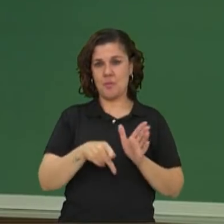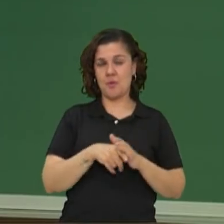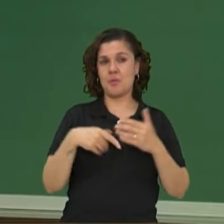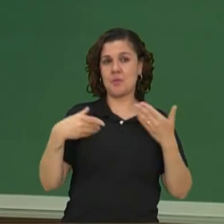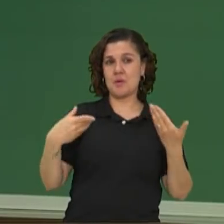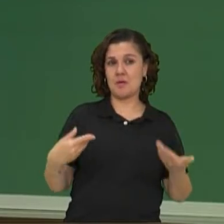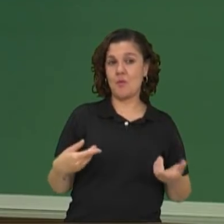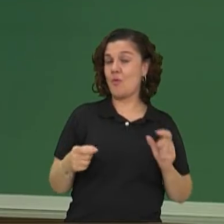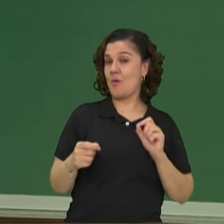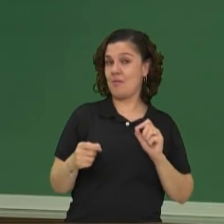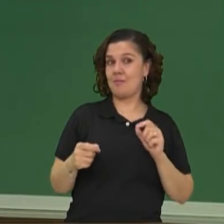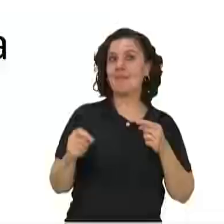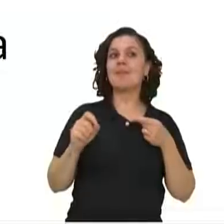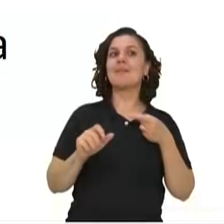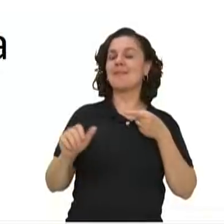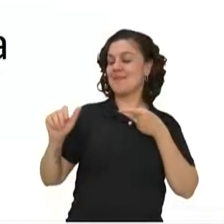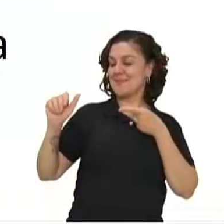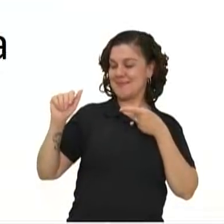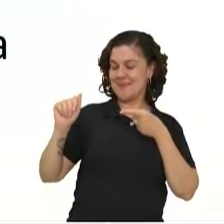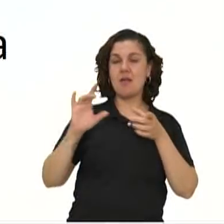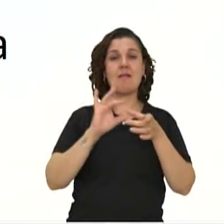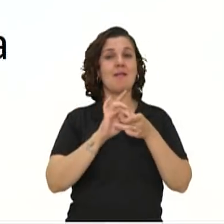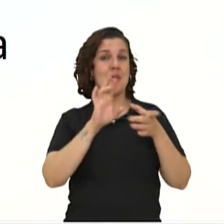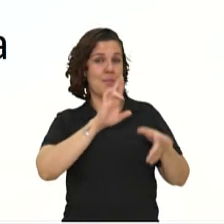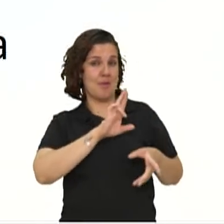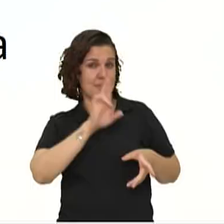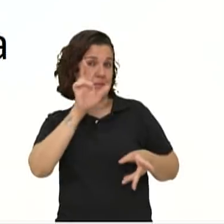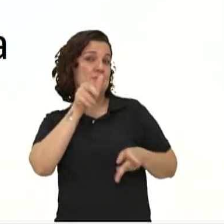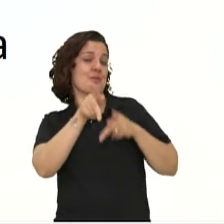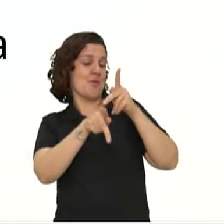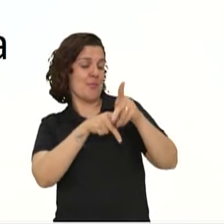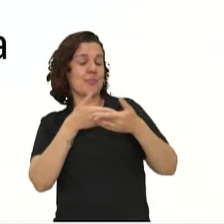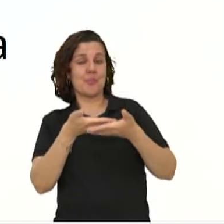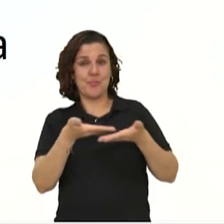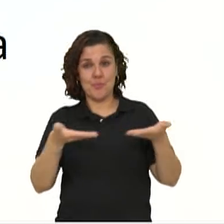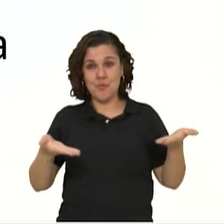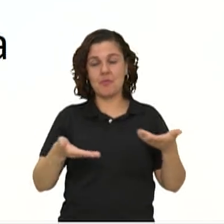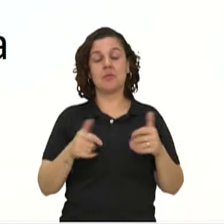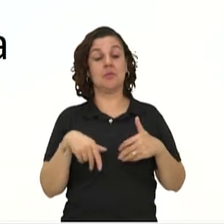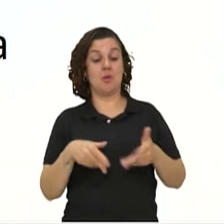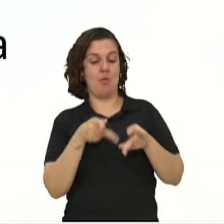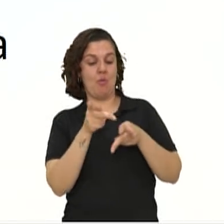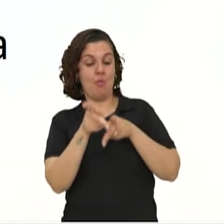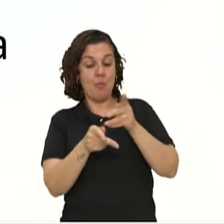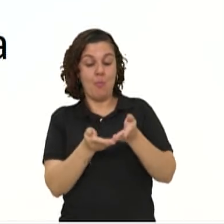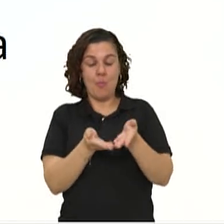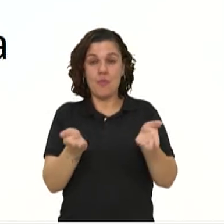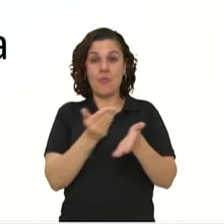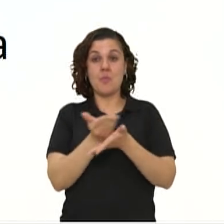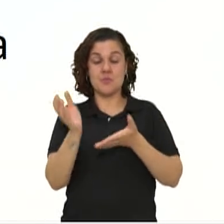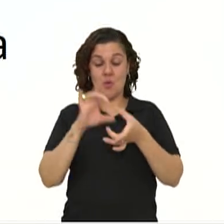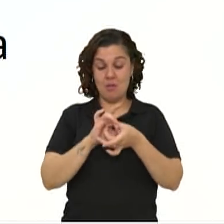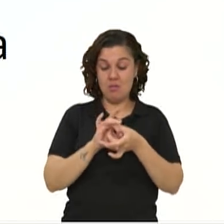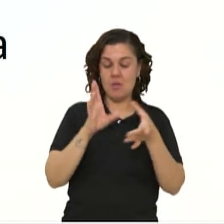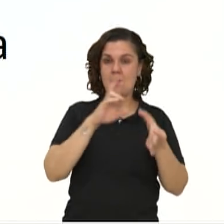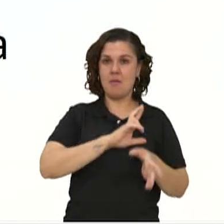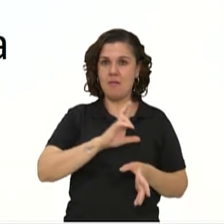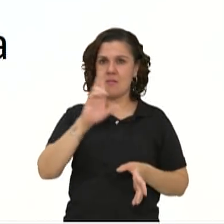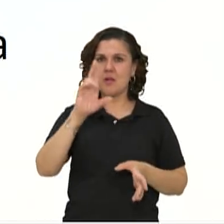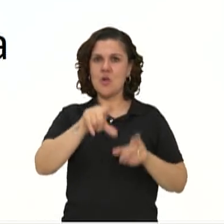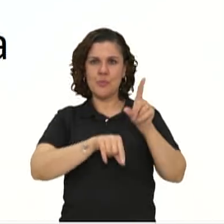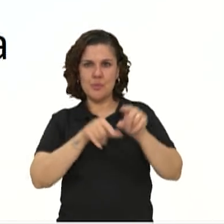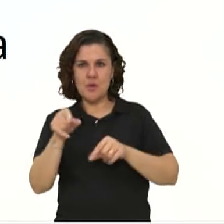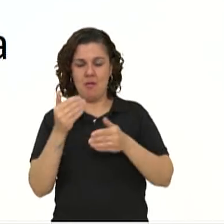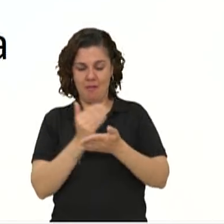protestante, e propiciou a liberdade religiosa da população. Então, a população começou a ter a liberdade a partir desse